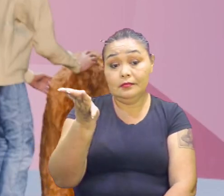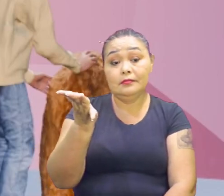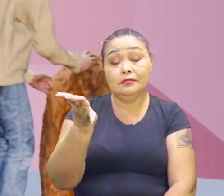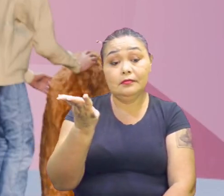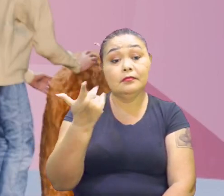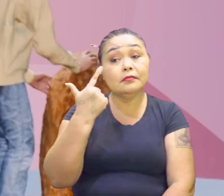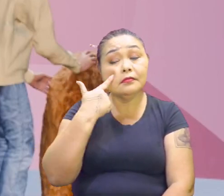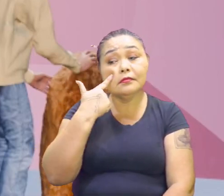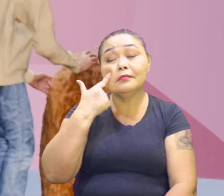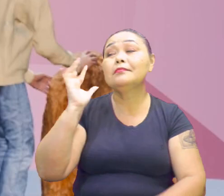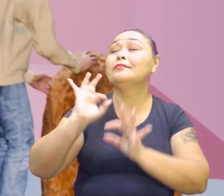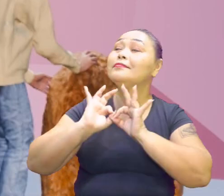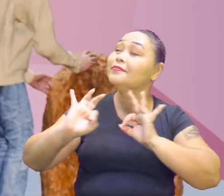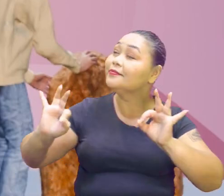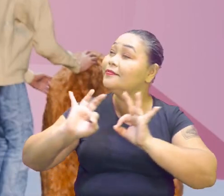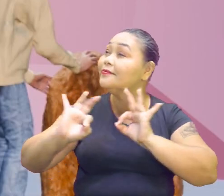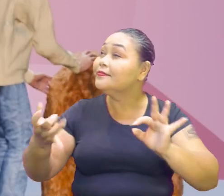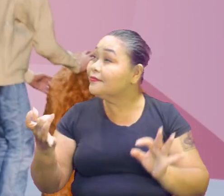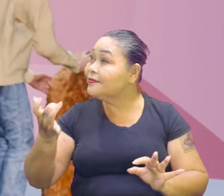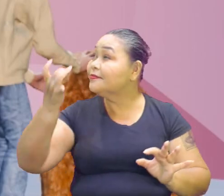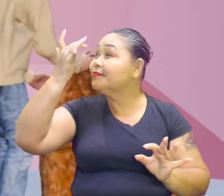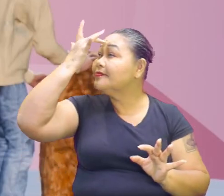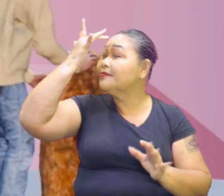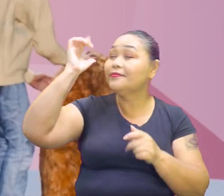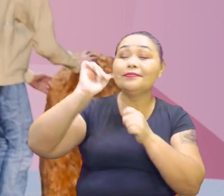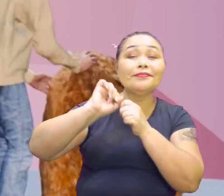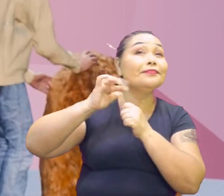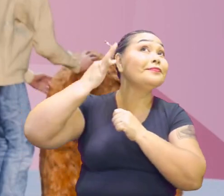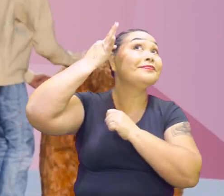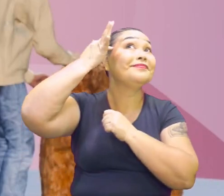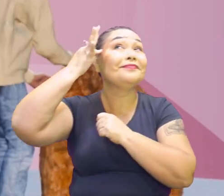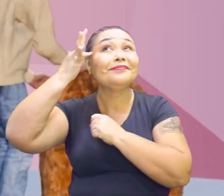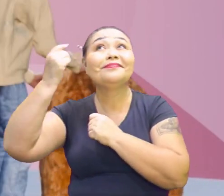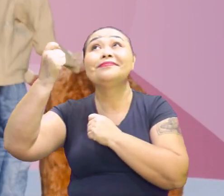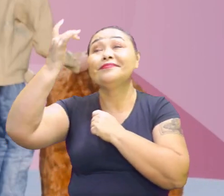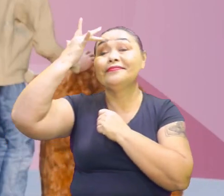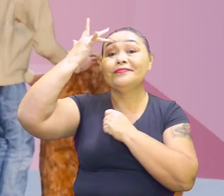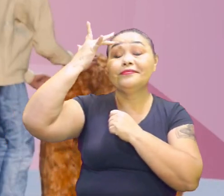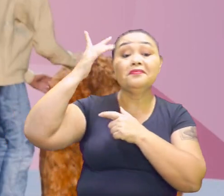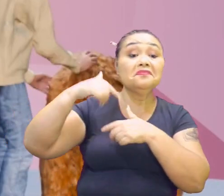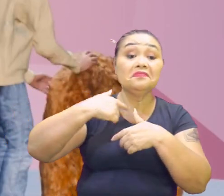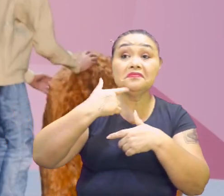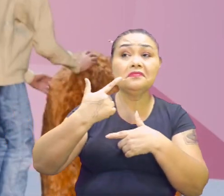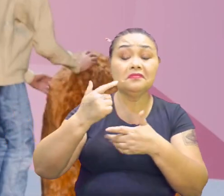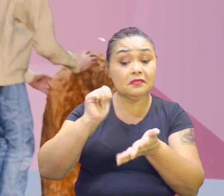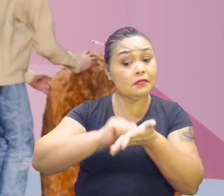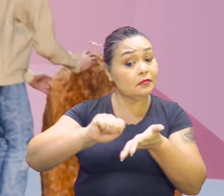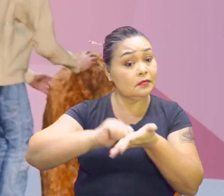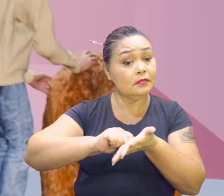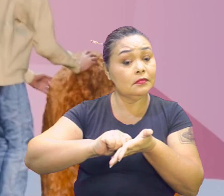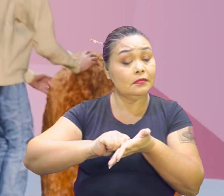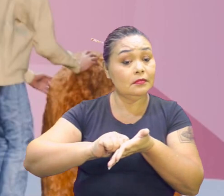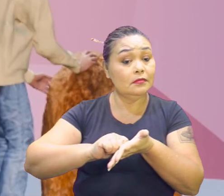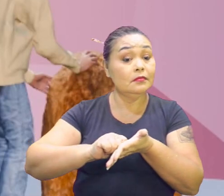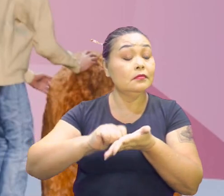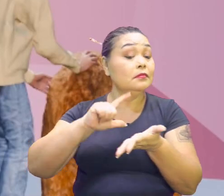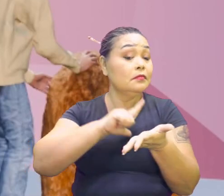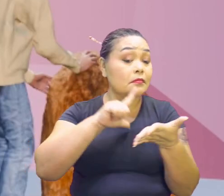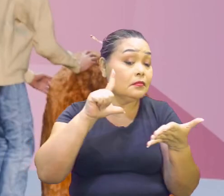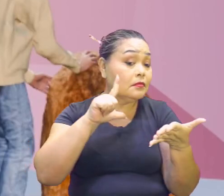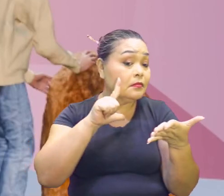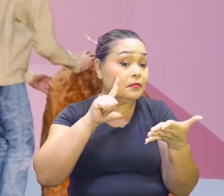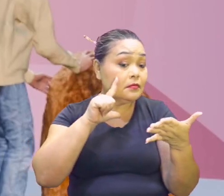para decorar frases, né, de sociólogo, de filósofo, mas só que não adianta só citar, Amadinho. Tem